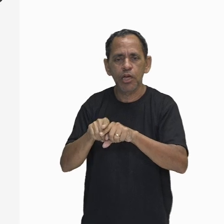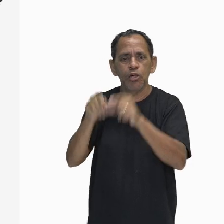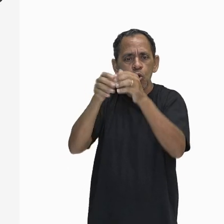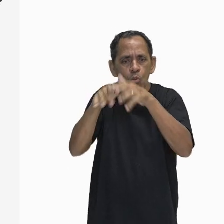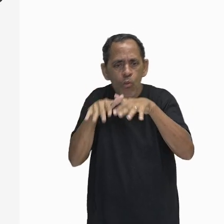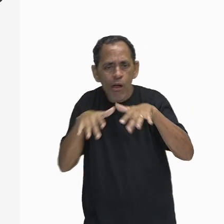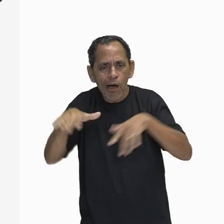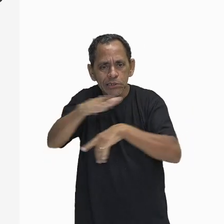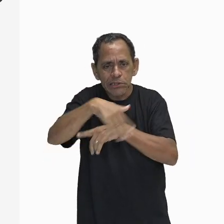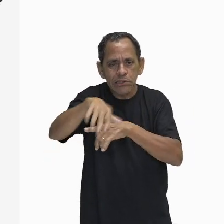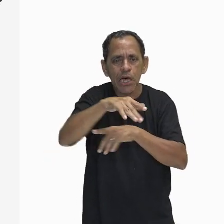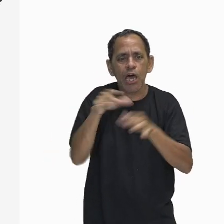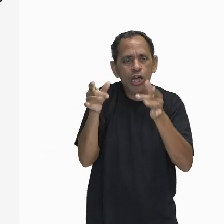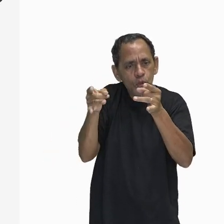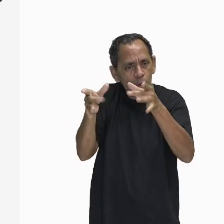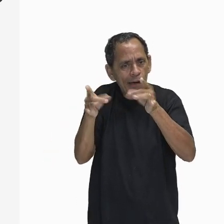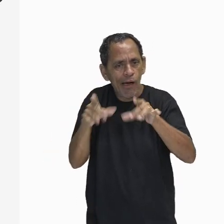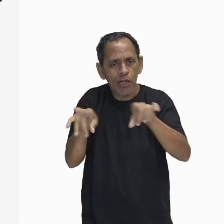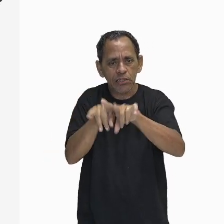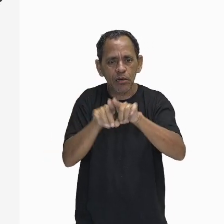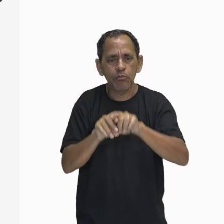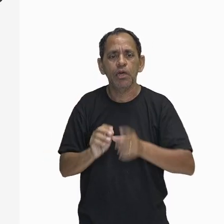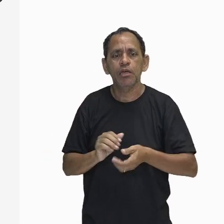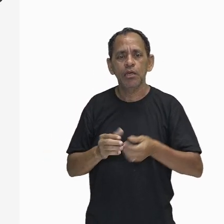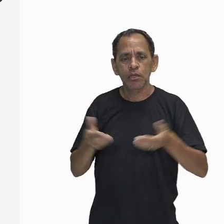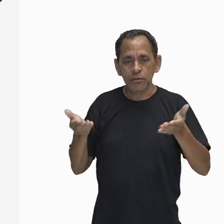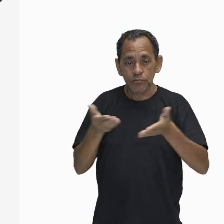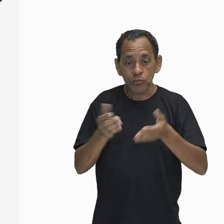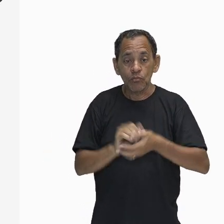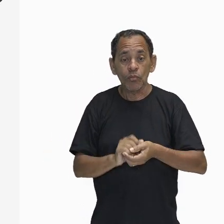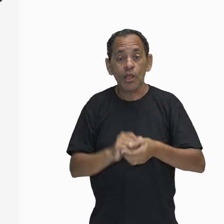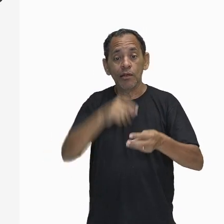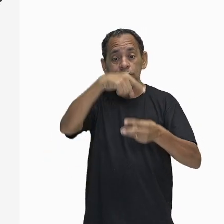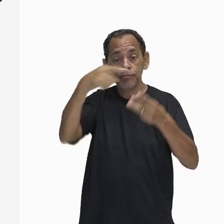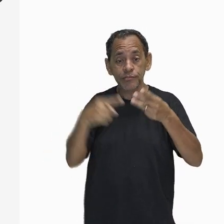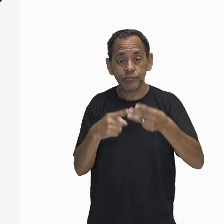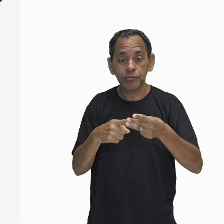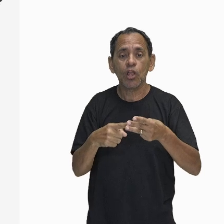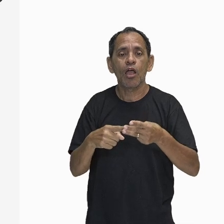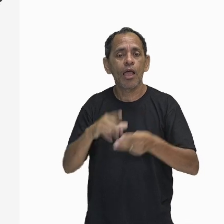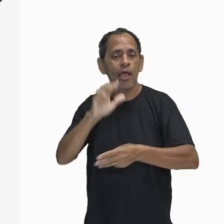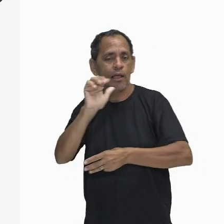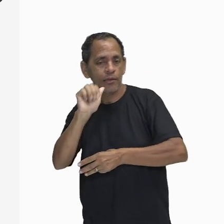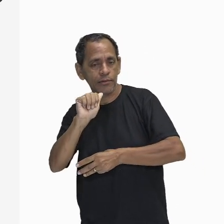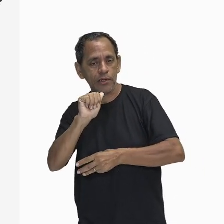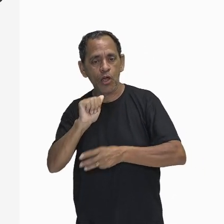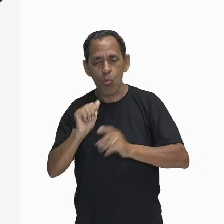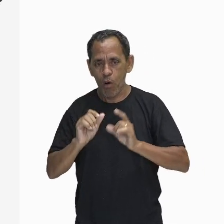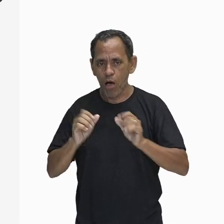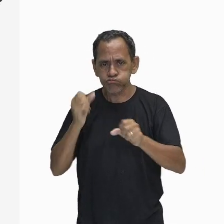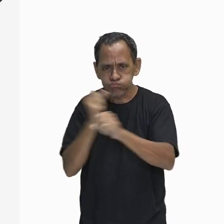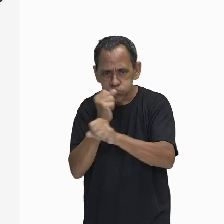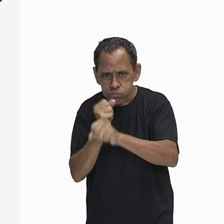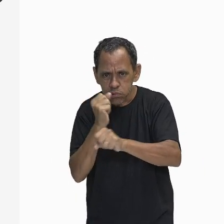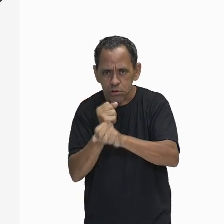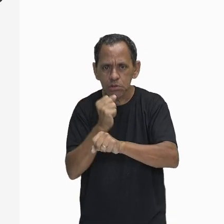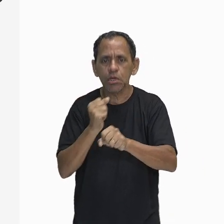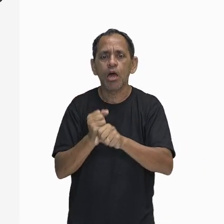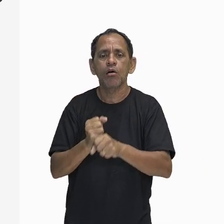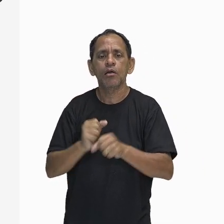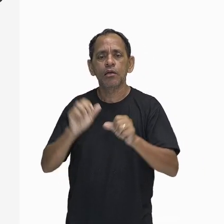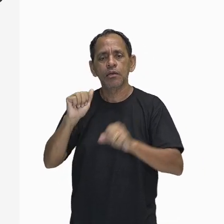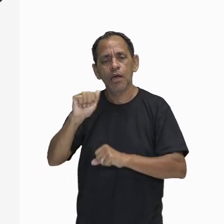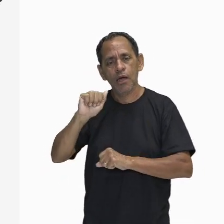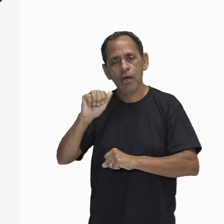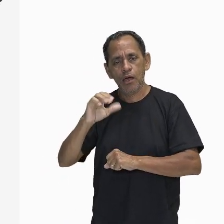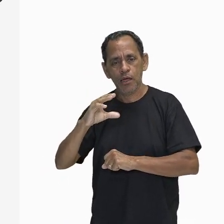são fundamentais para a gente entender a formação do território grego, tá,